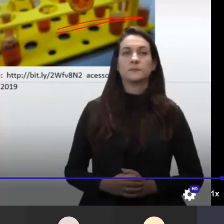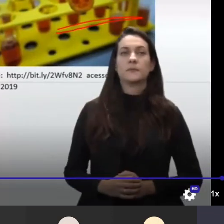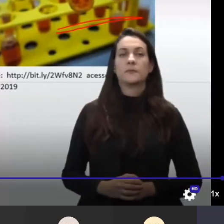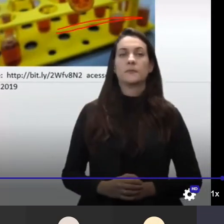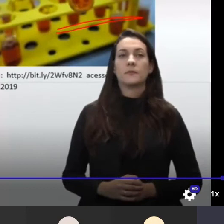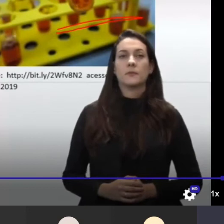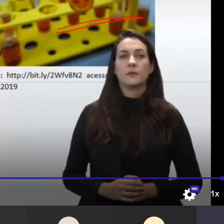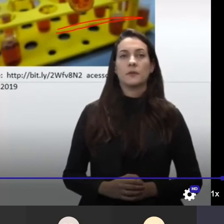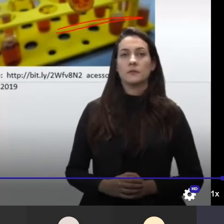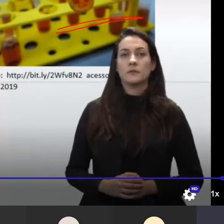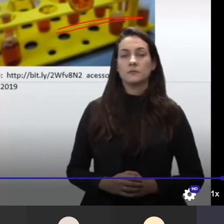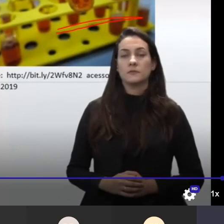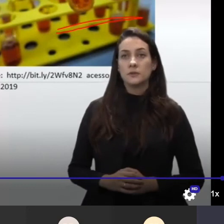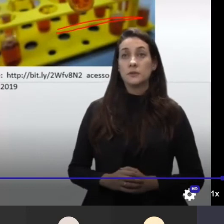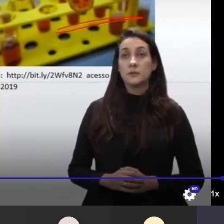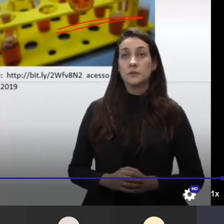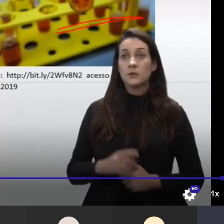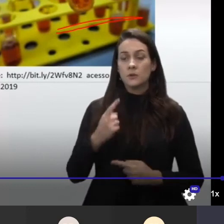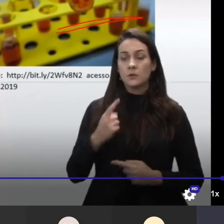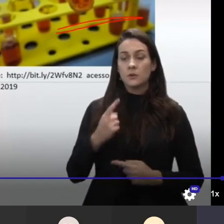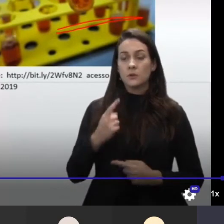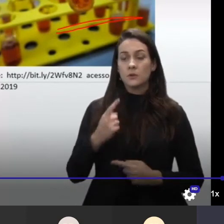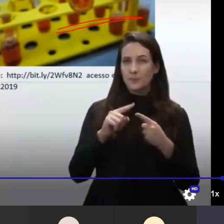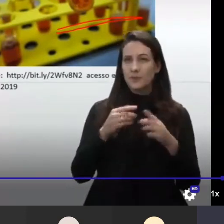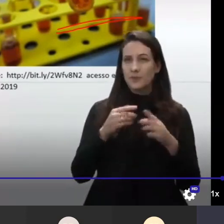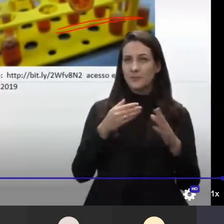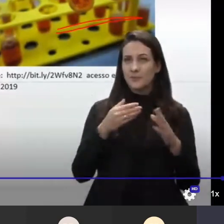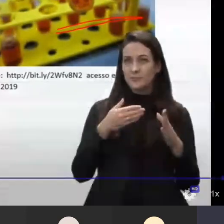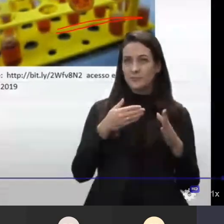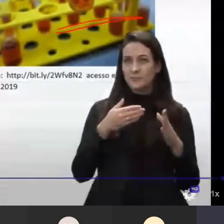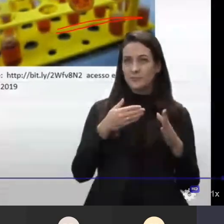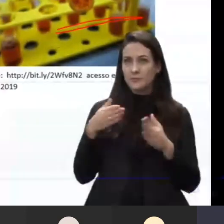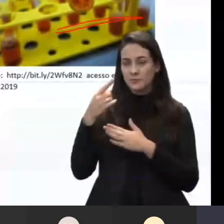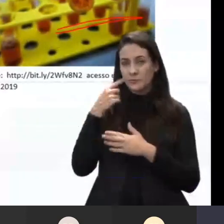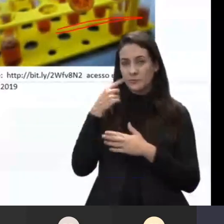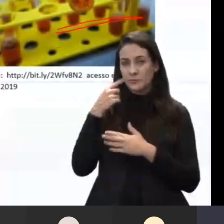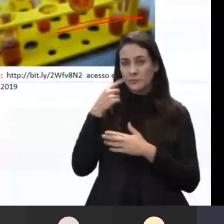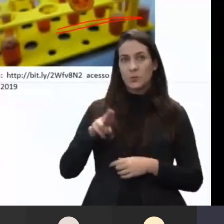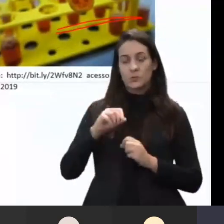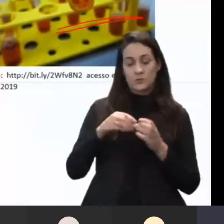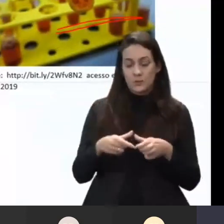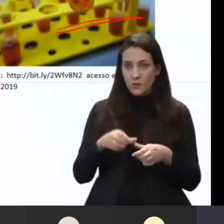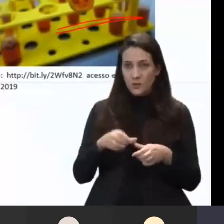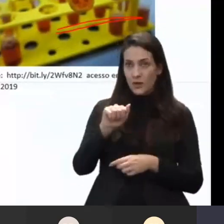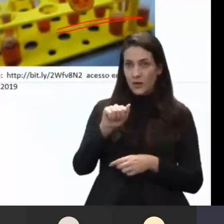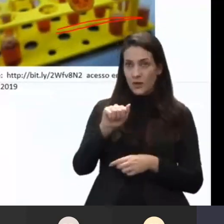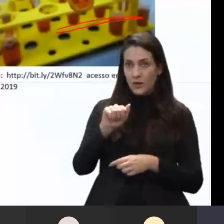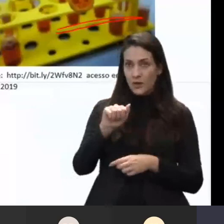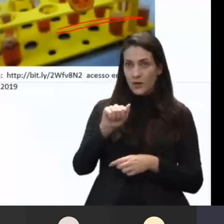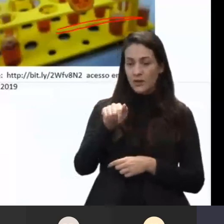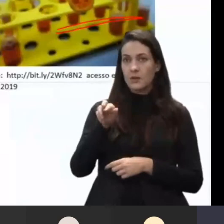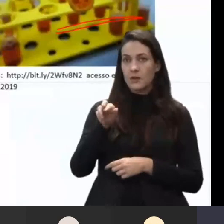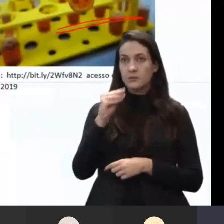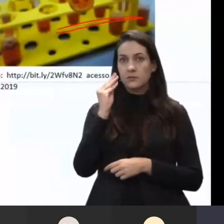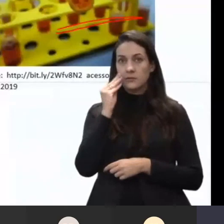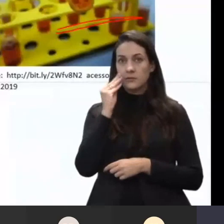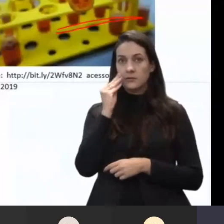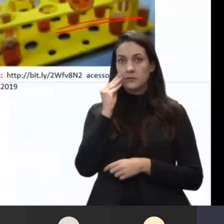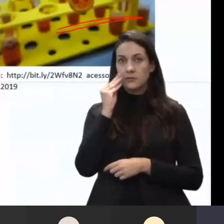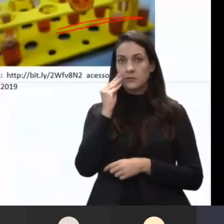então, no primeiro procedimento, nós utilizamos o método de fusão em agar para testar a ação